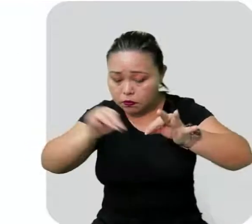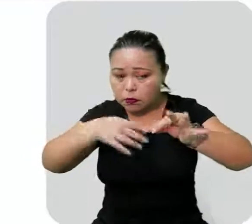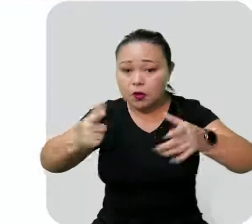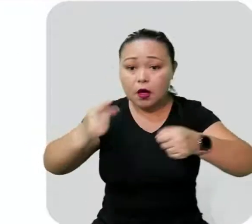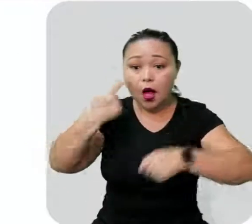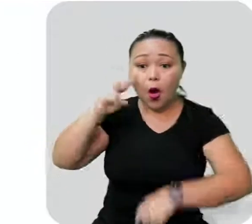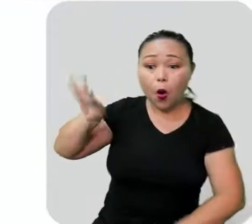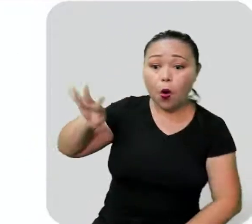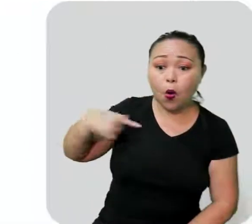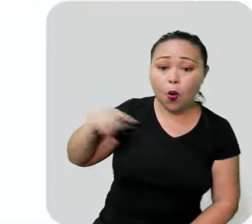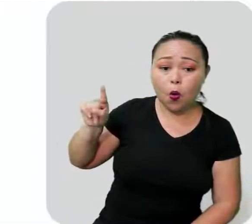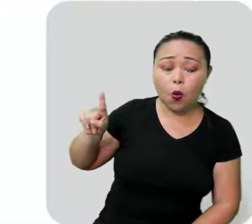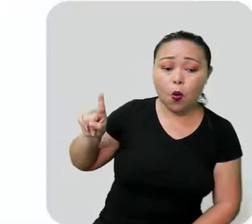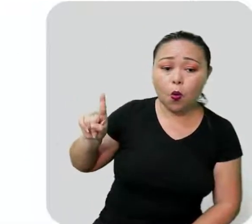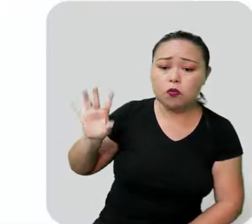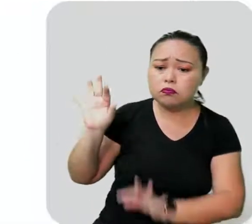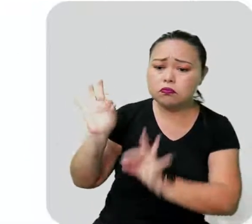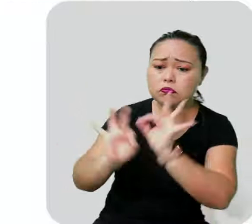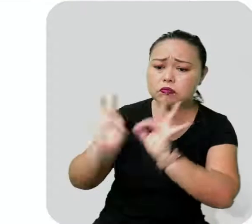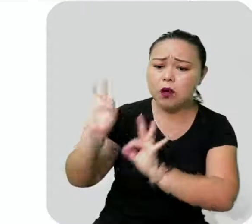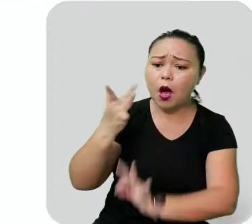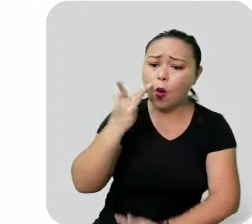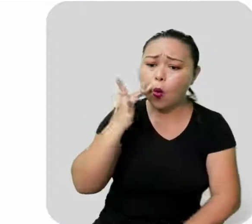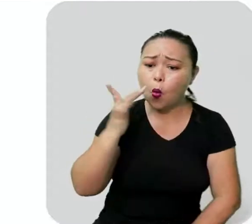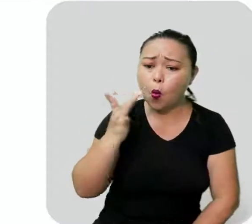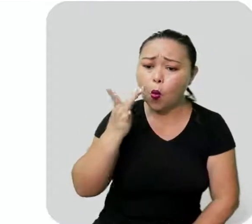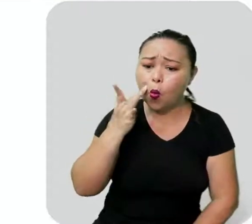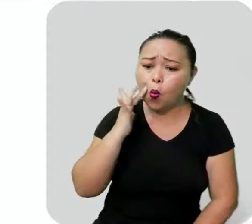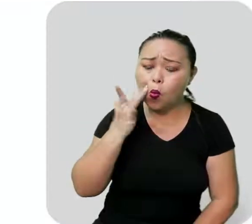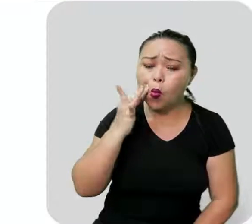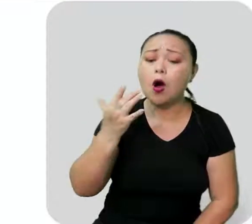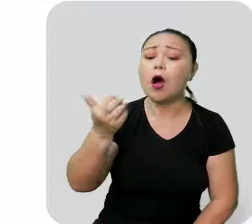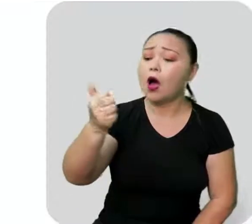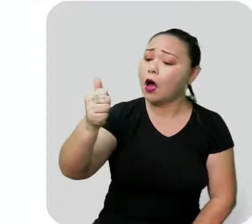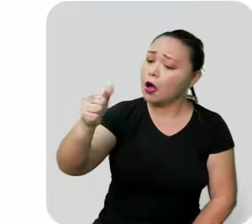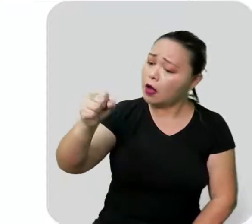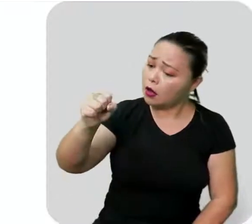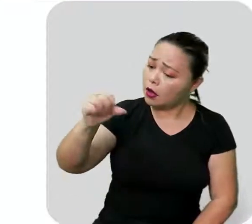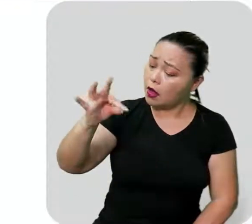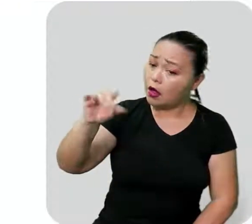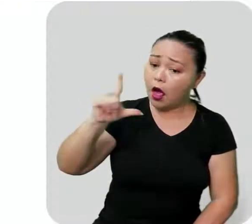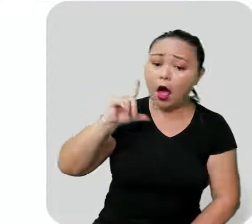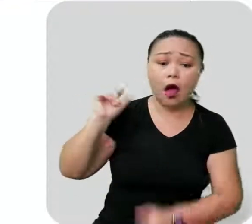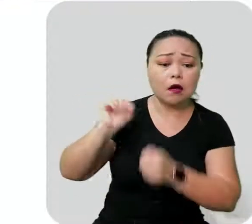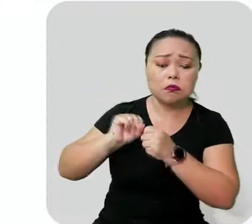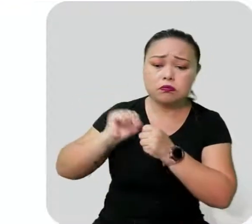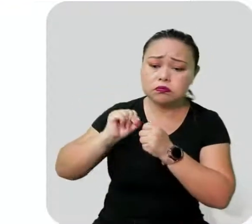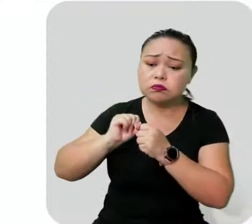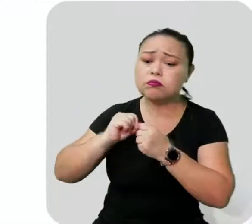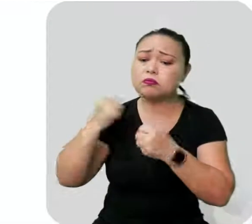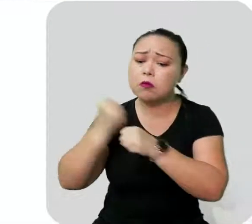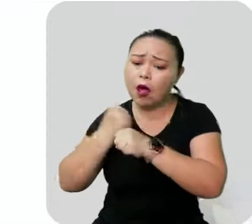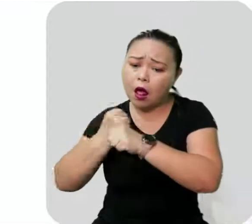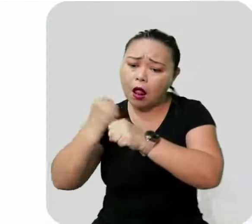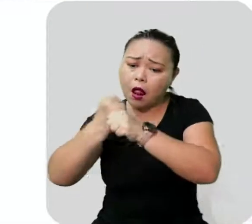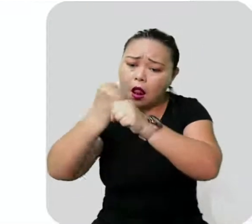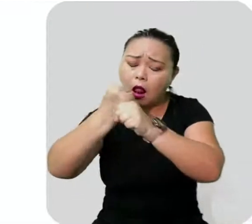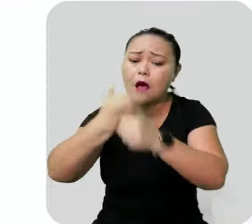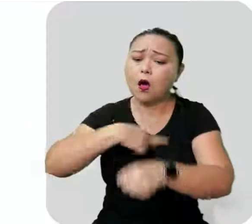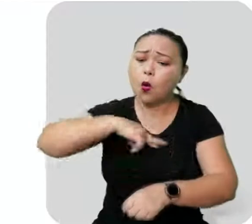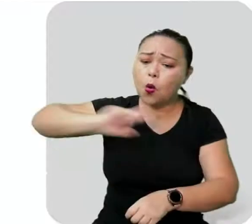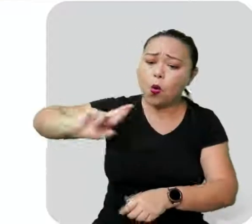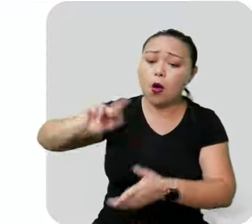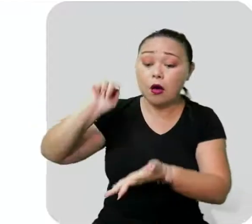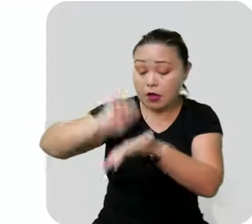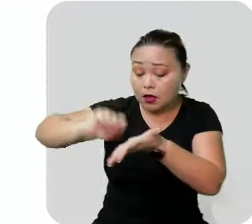galera olha só o trabalho feito em muro os astecas construindo templos religiosos desenvolveram